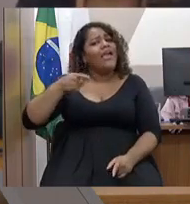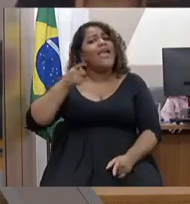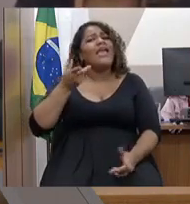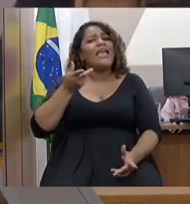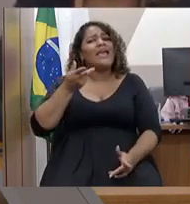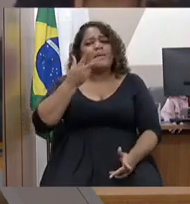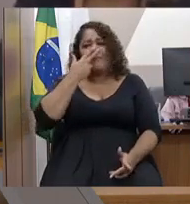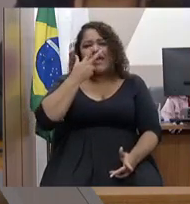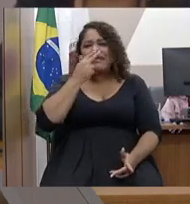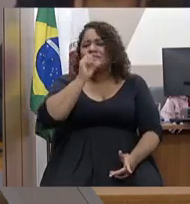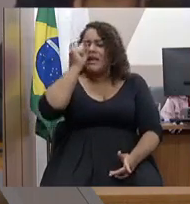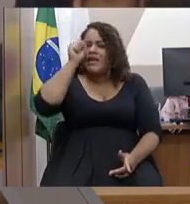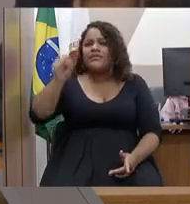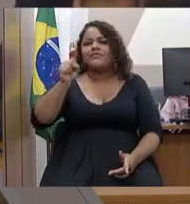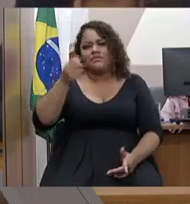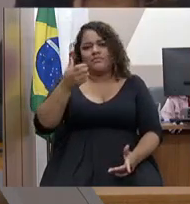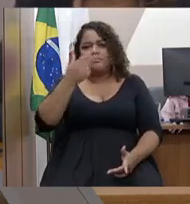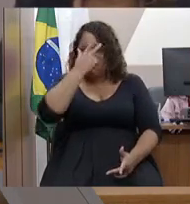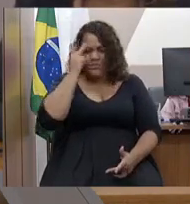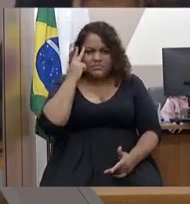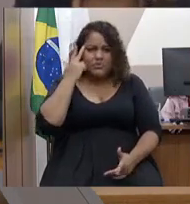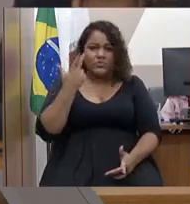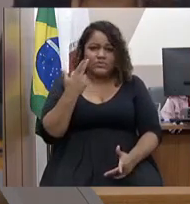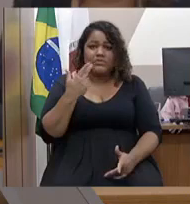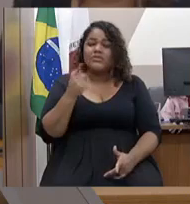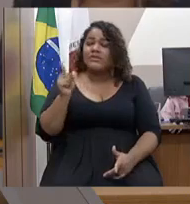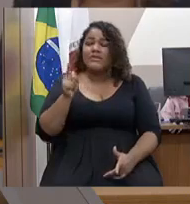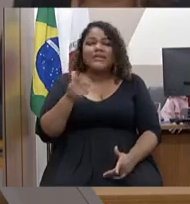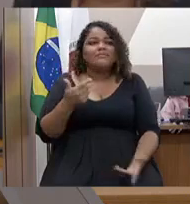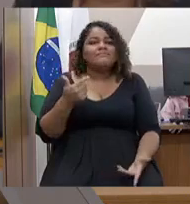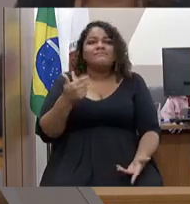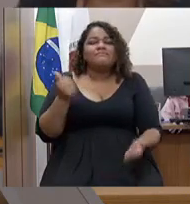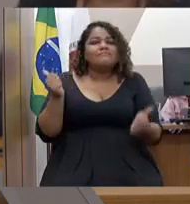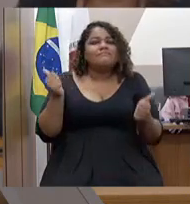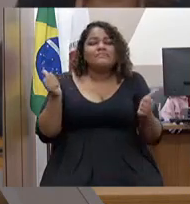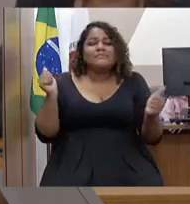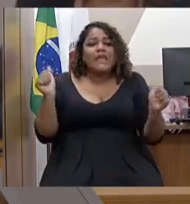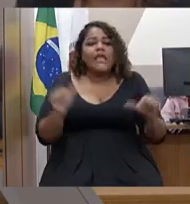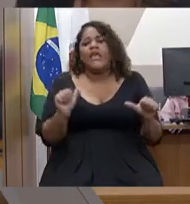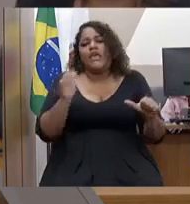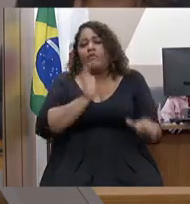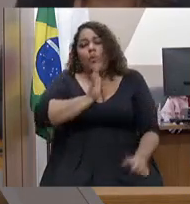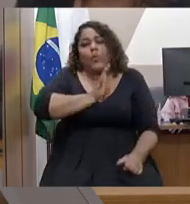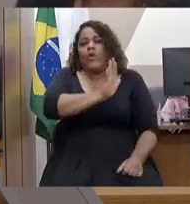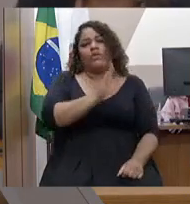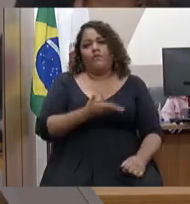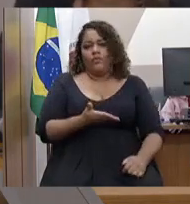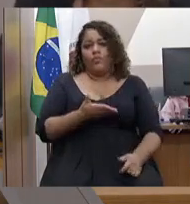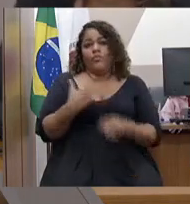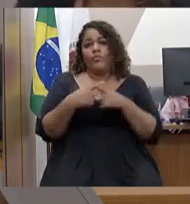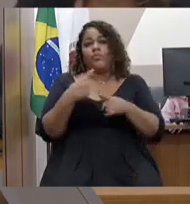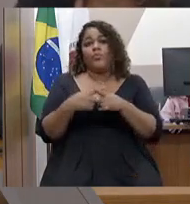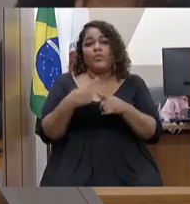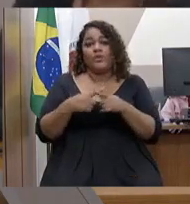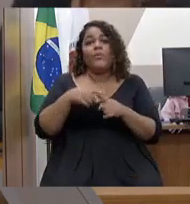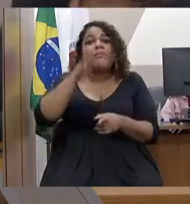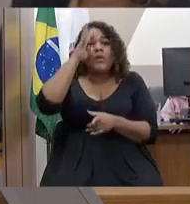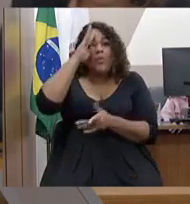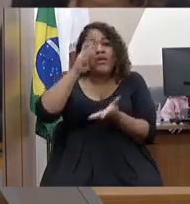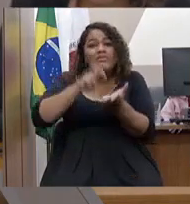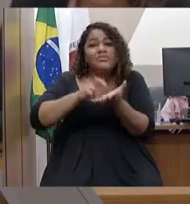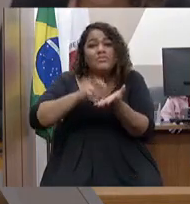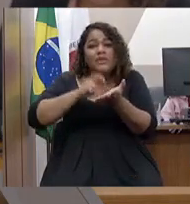de ser também um acidente trabalho terrível porque foi em plena manhã de quarta-feira os nossos